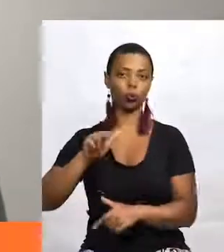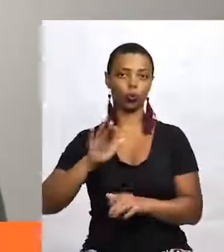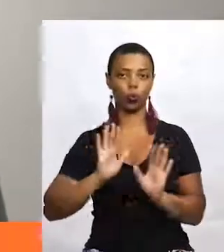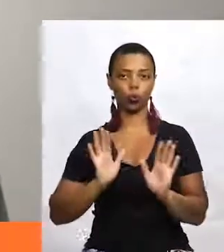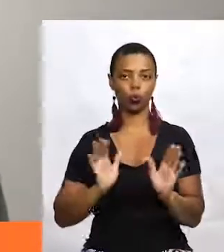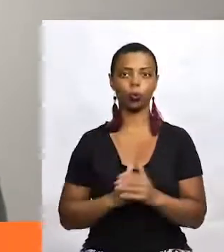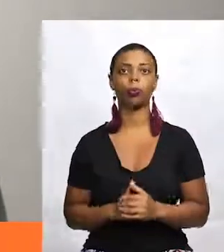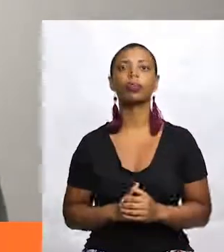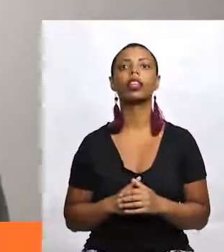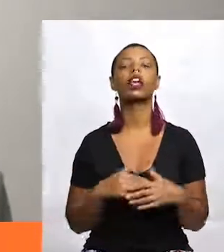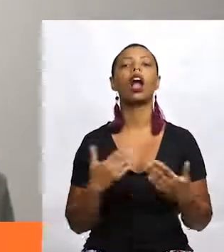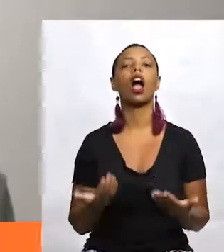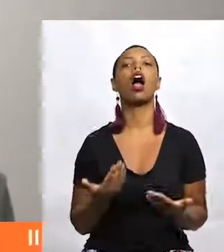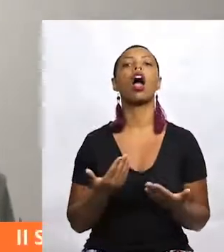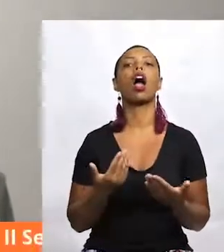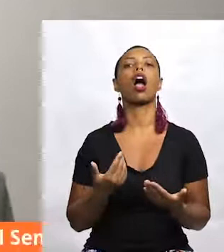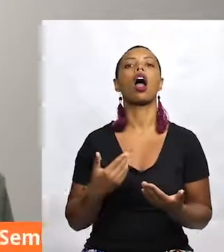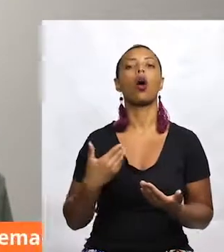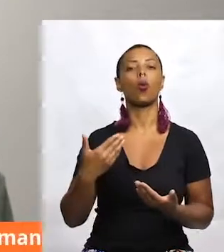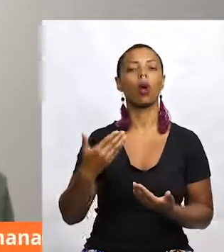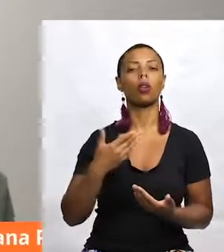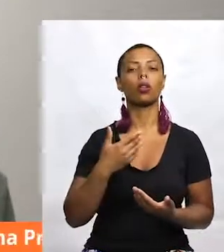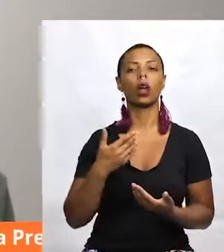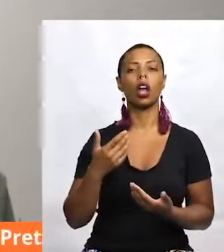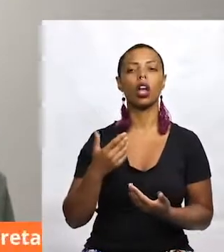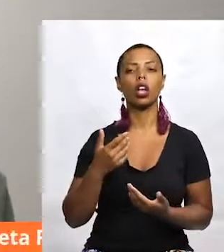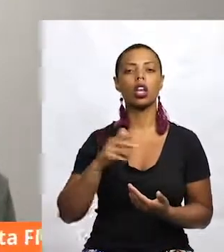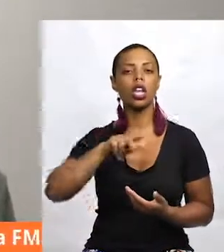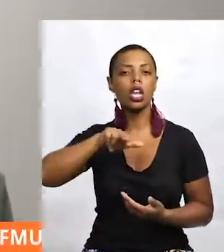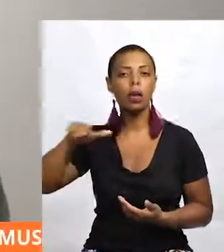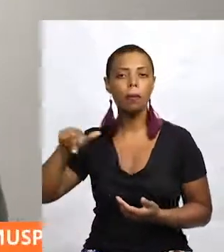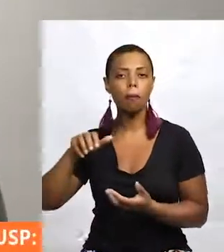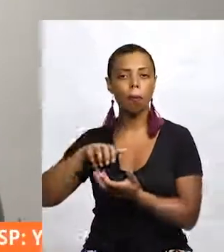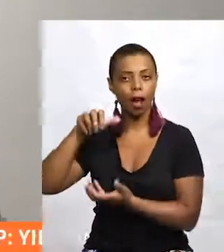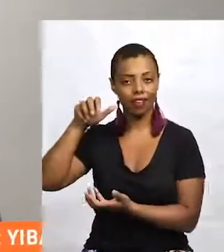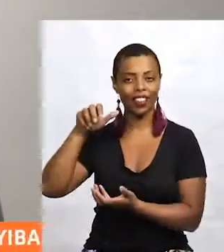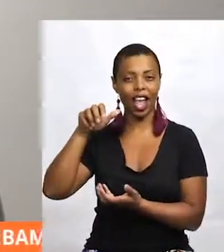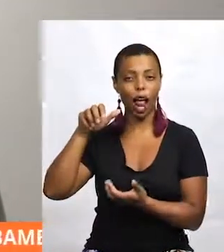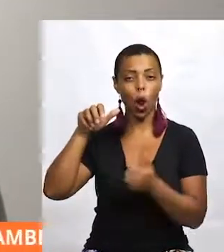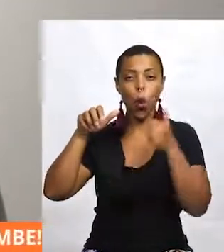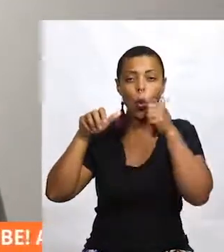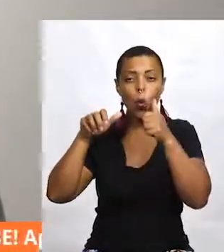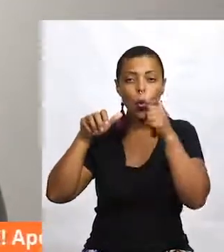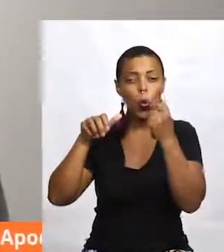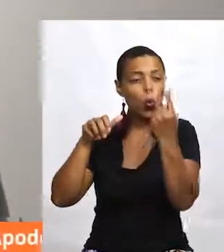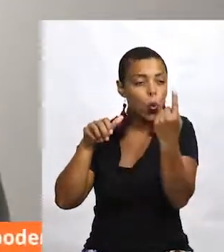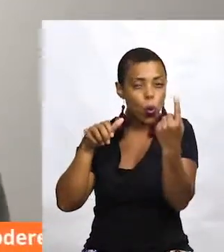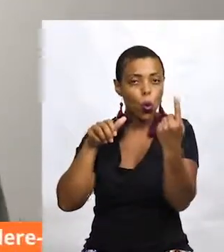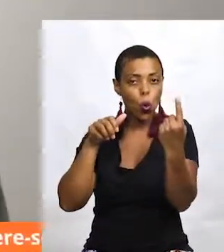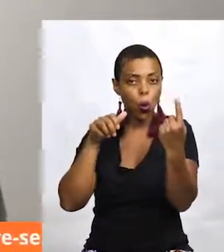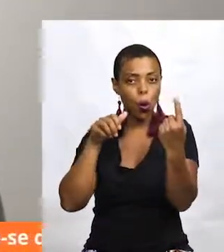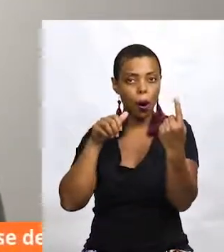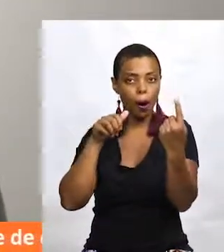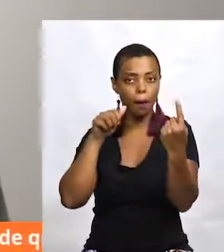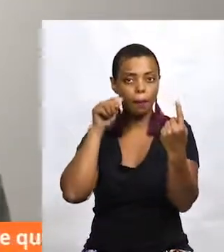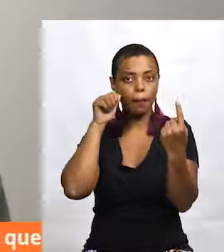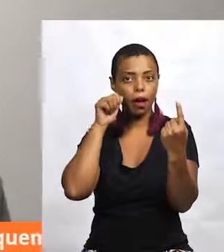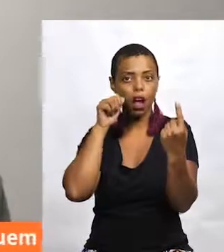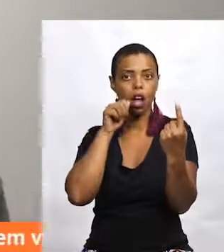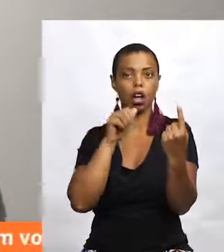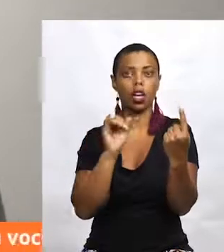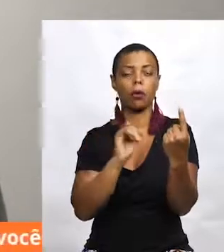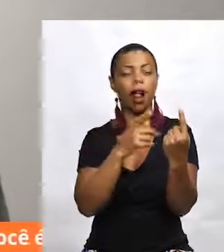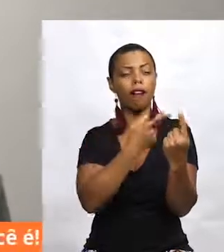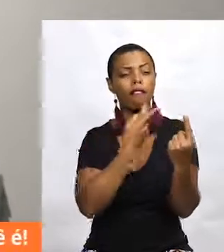meus irmãos mais velhos, a minha irmã mais velha, né, ela disse para mim, uma das minhas irmãs mais velhas, disse: "Ah, Rita, você gosta